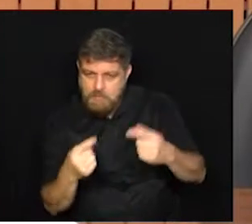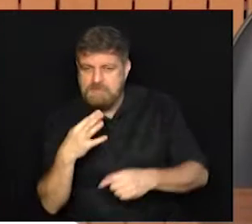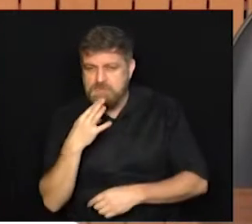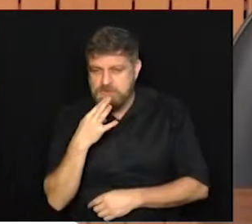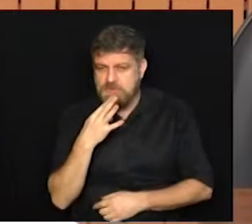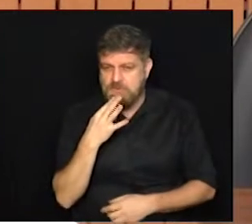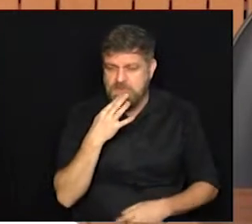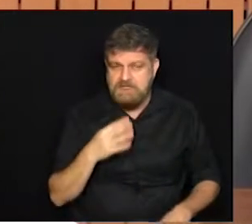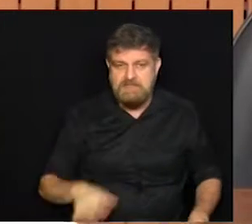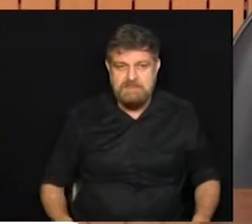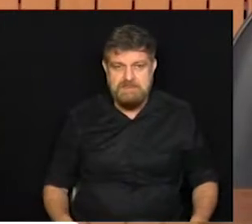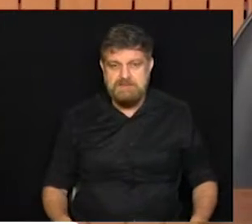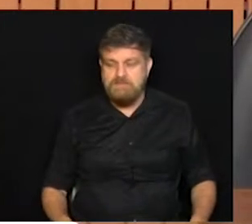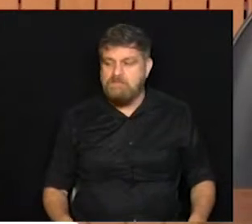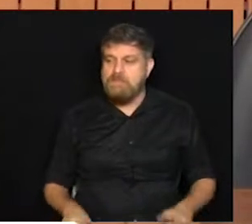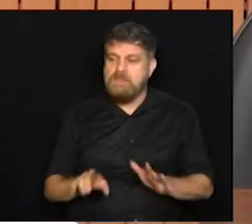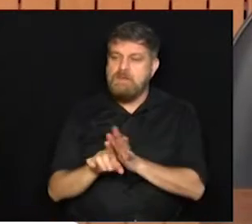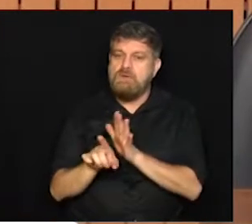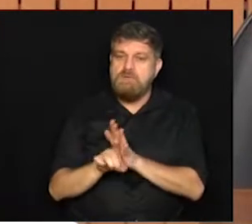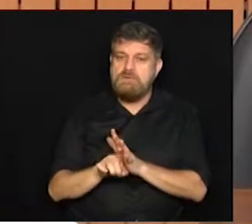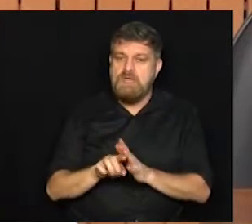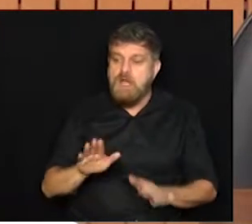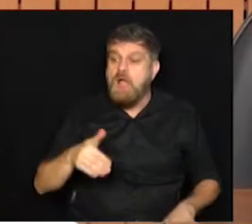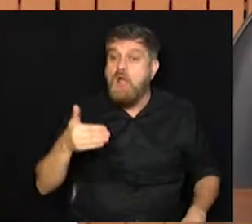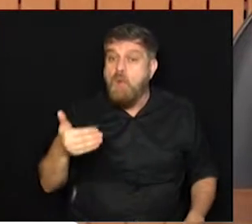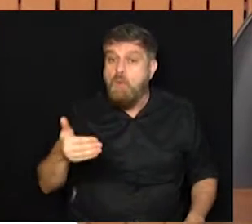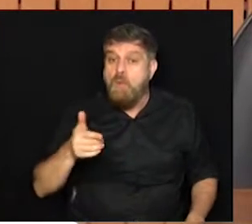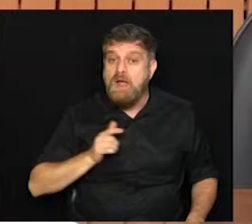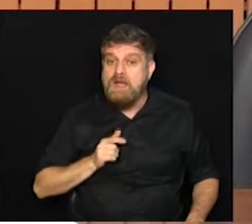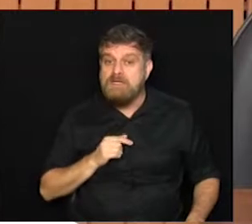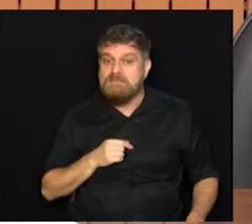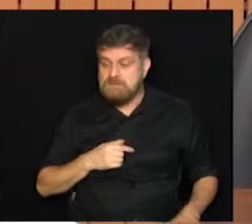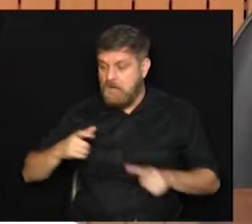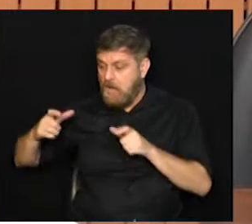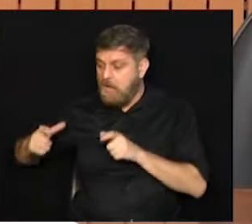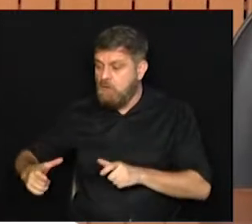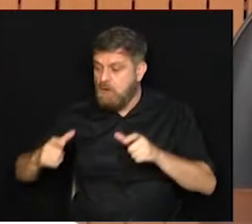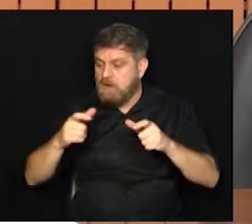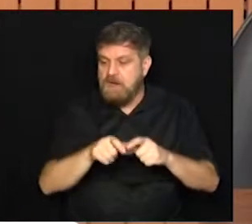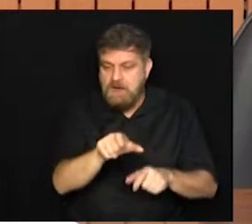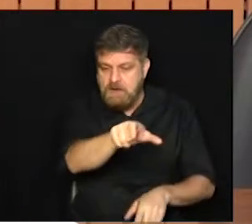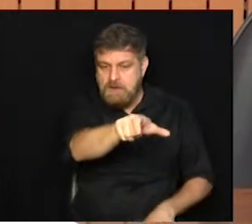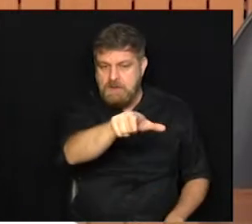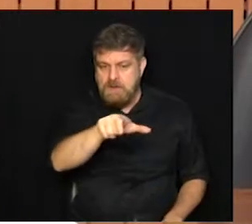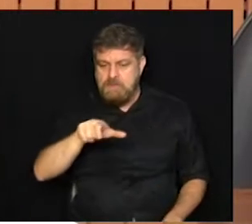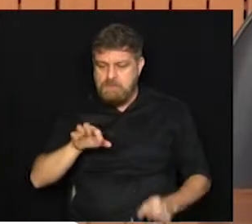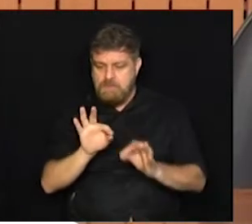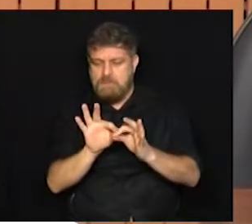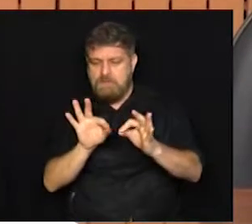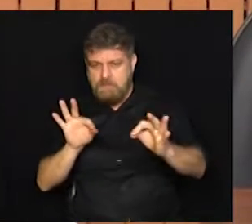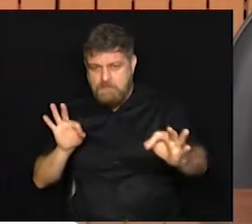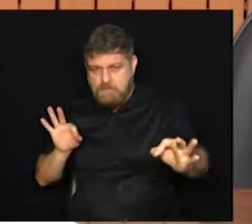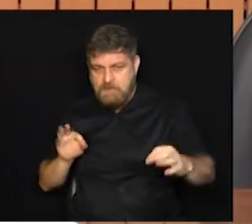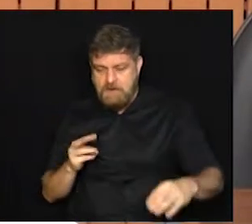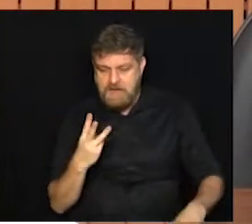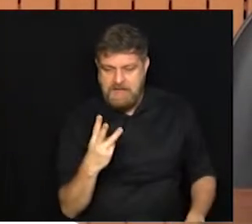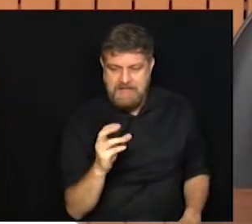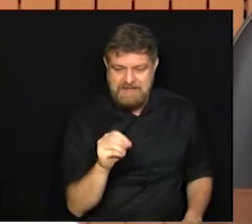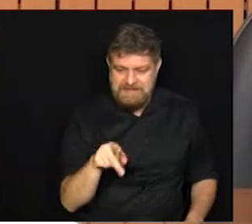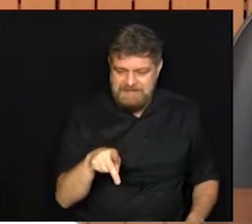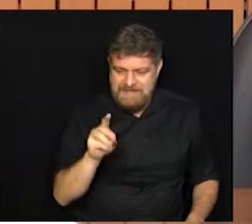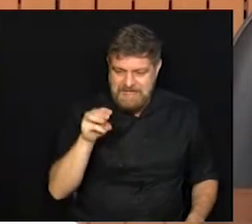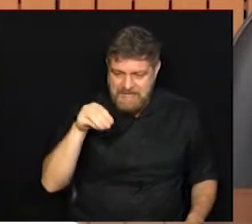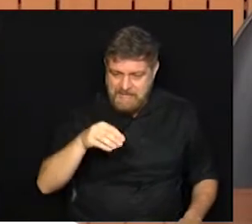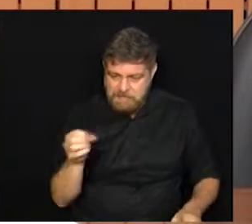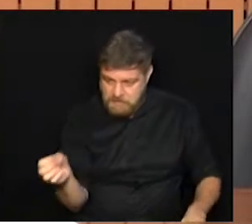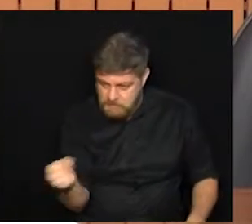as novas, quais são o trajeto delas e tamanho. Esses 30 quilômetros novos, se eu entendi, até final do